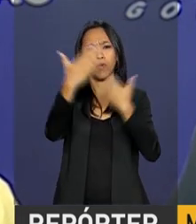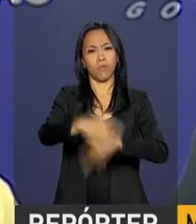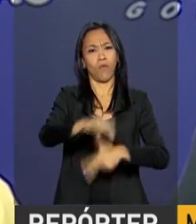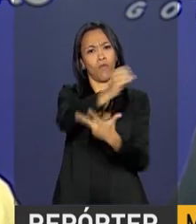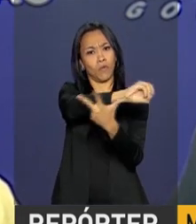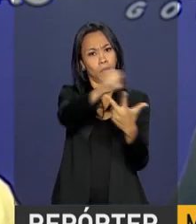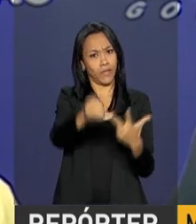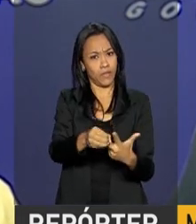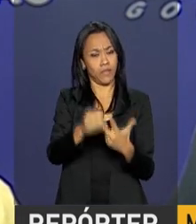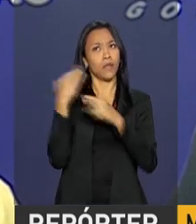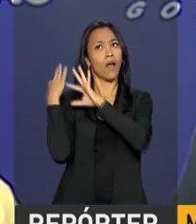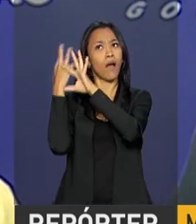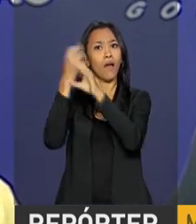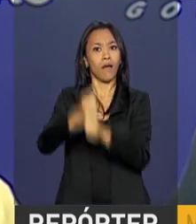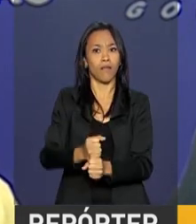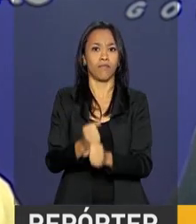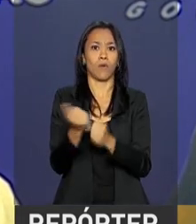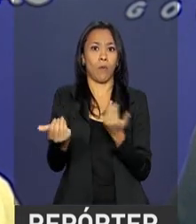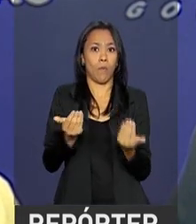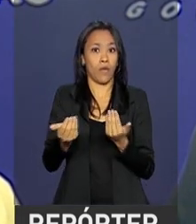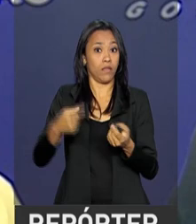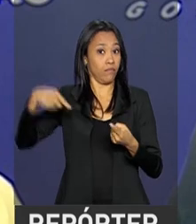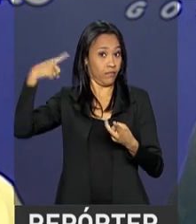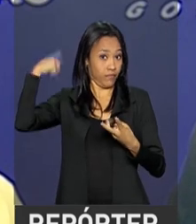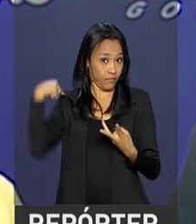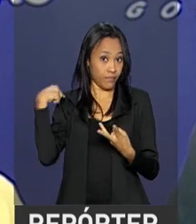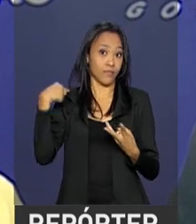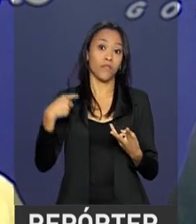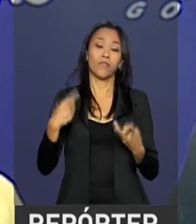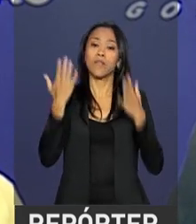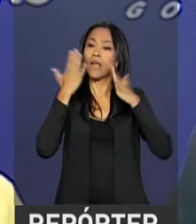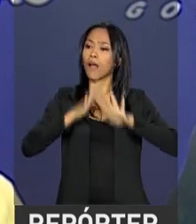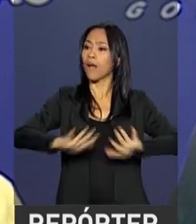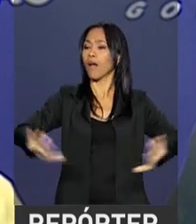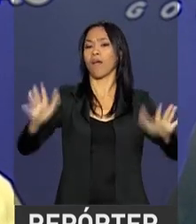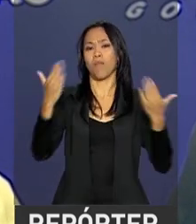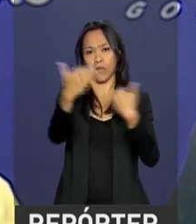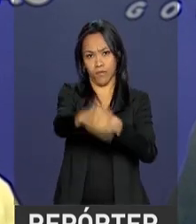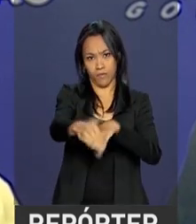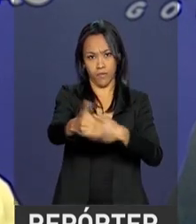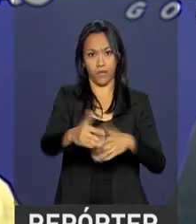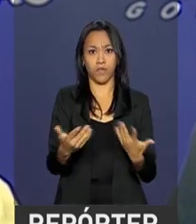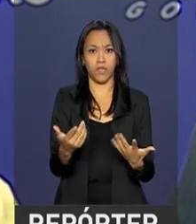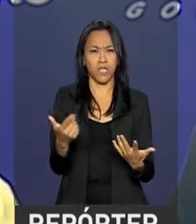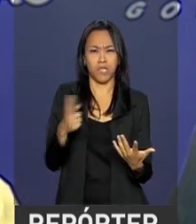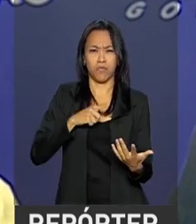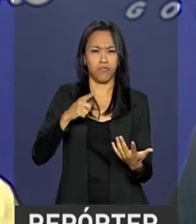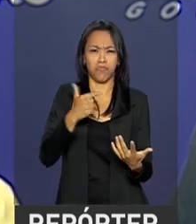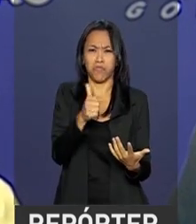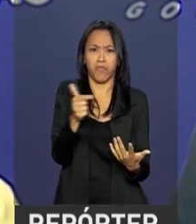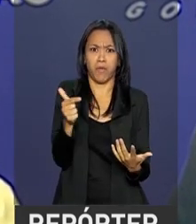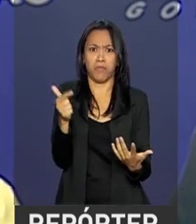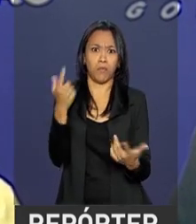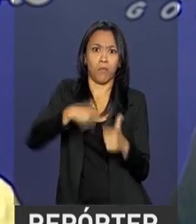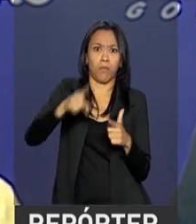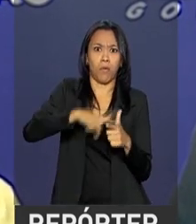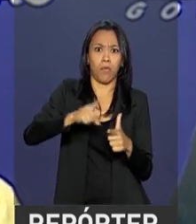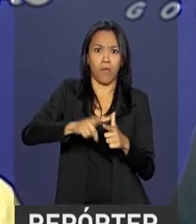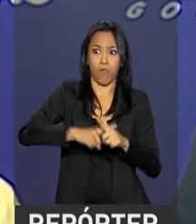aplicados no brasil e de fato isso aconteceu nós não tivemos grandes intercorrências